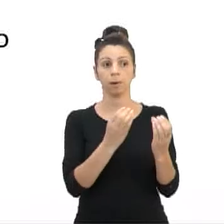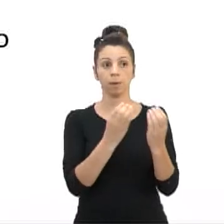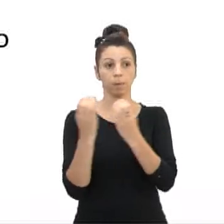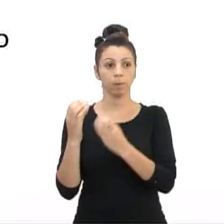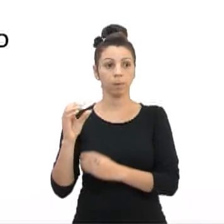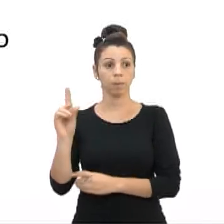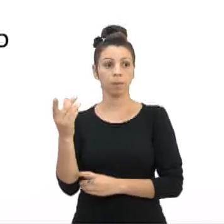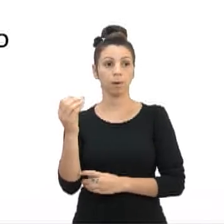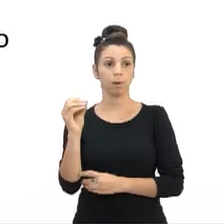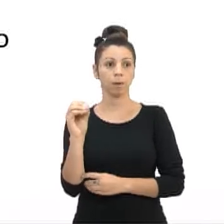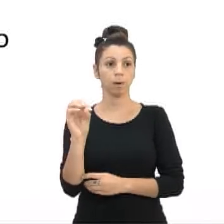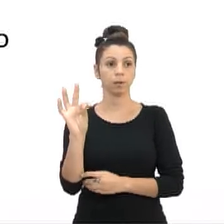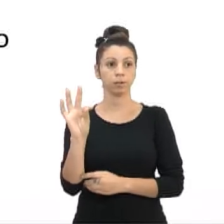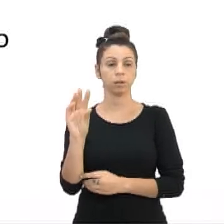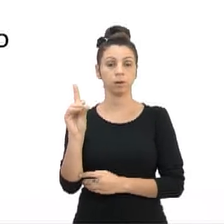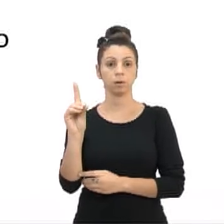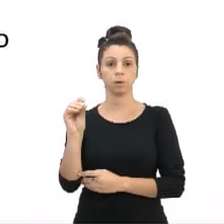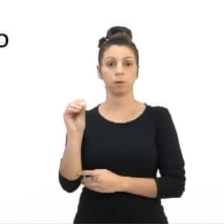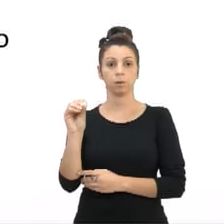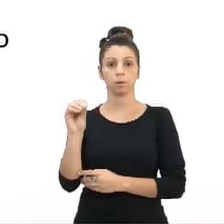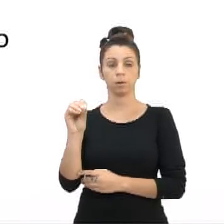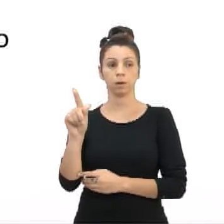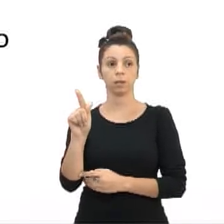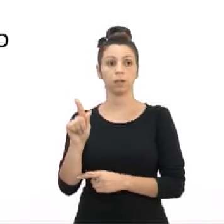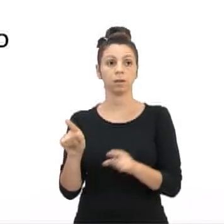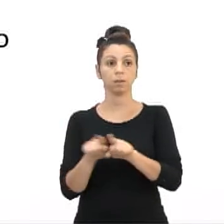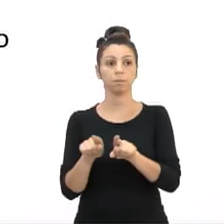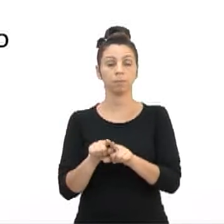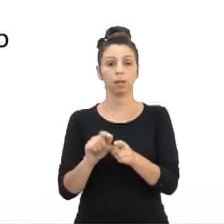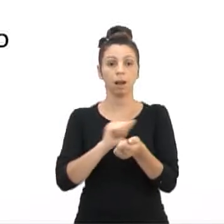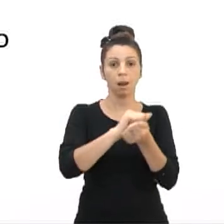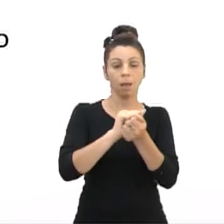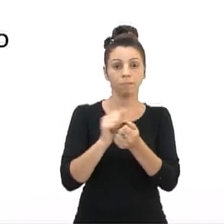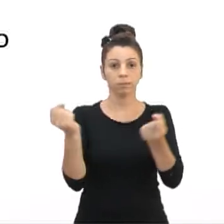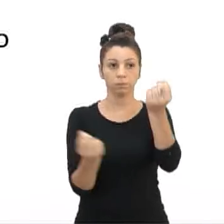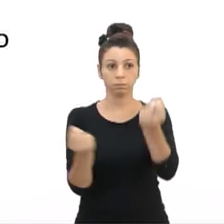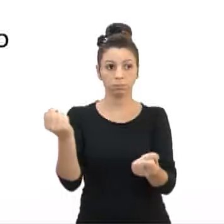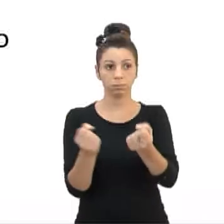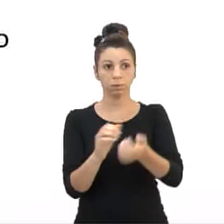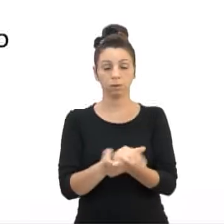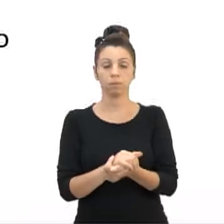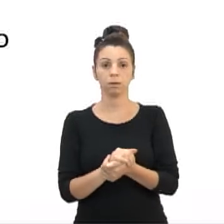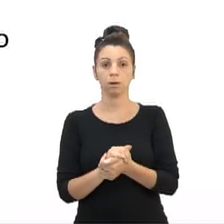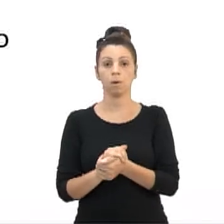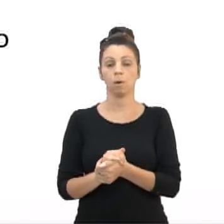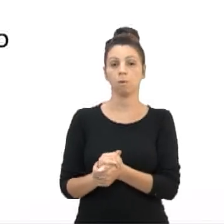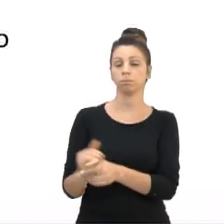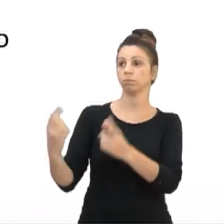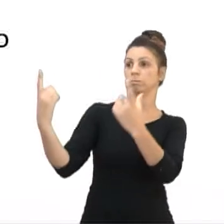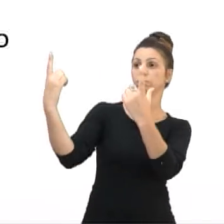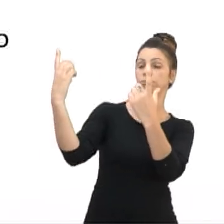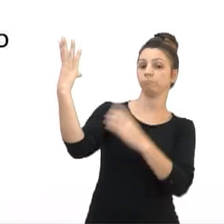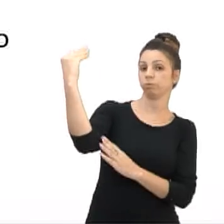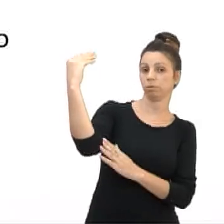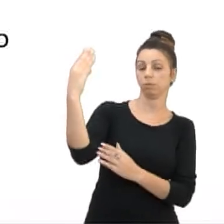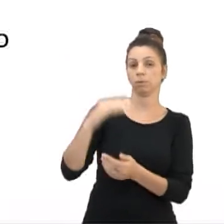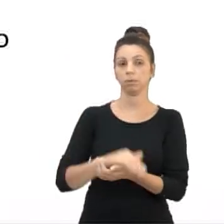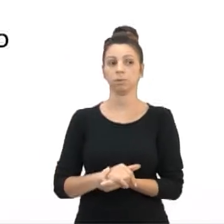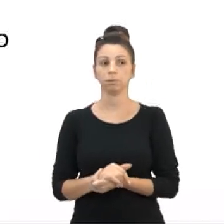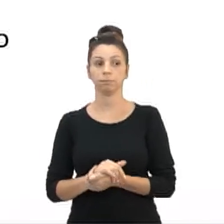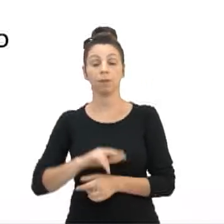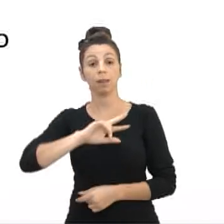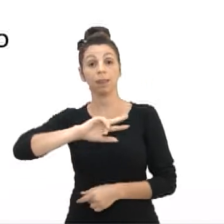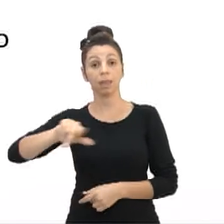lavacar, self-service. Segunda possibilidade, não, pois é comum ouvir a expressão módulo no aparelho para